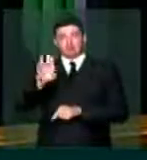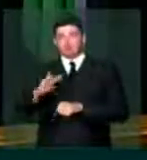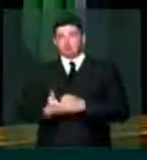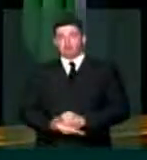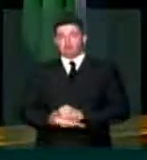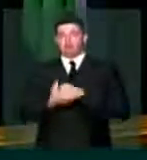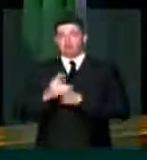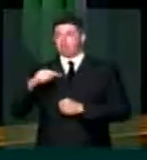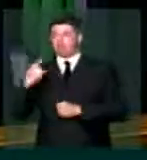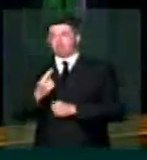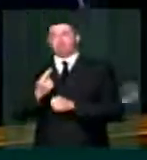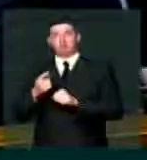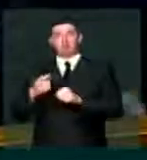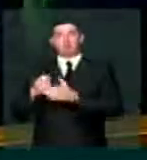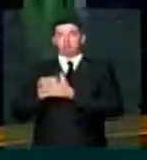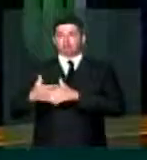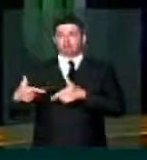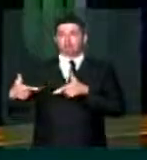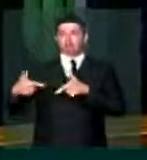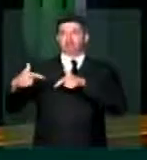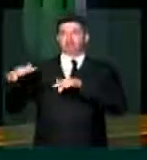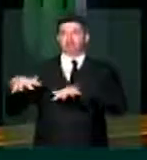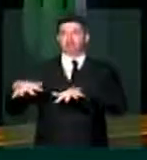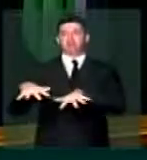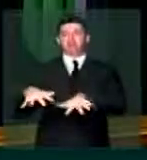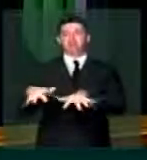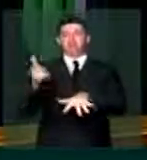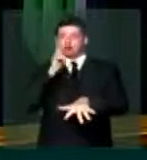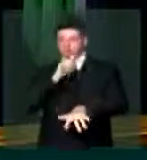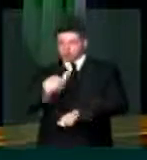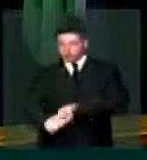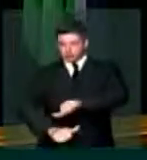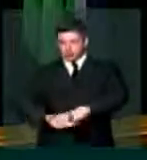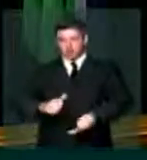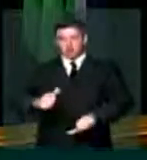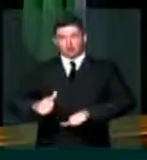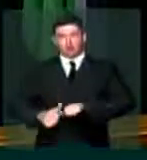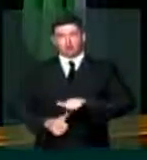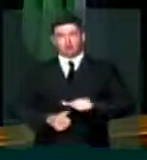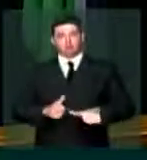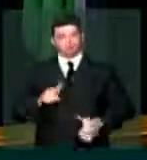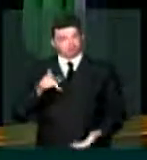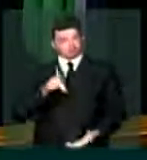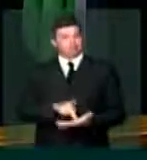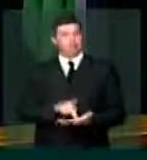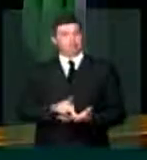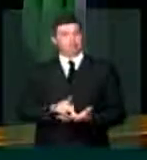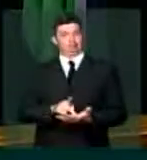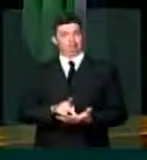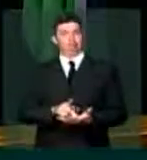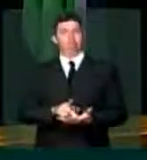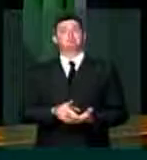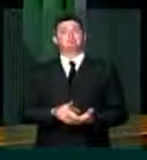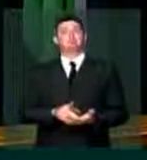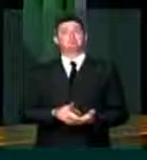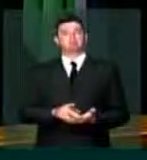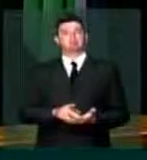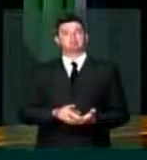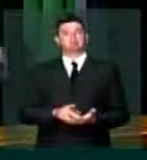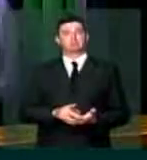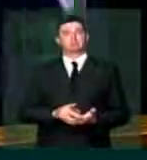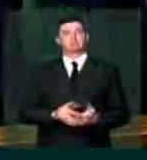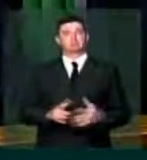nos enfileirar, no sentido de que a mudança desta vez possa ser efetiva com a